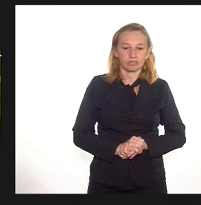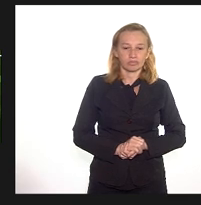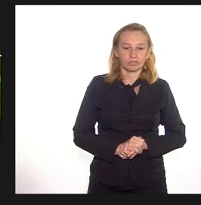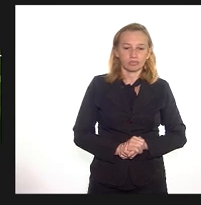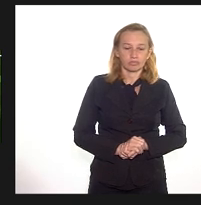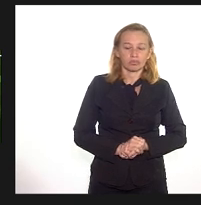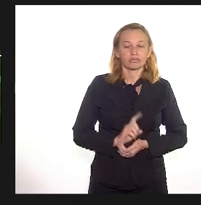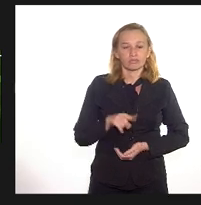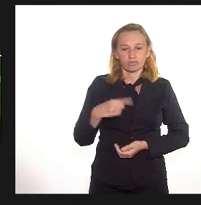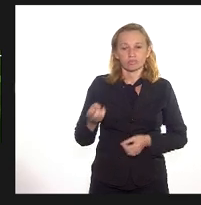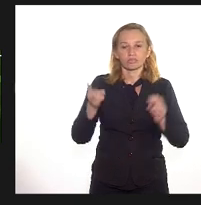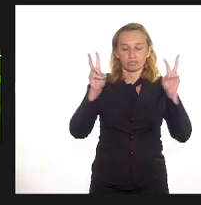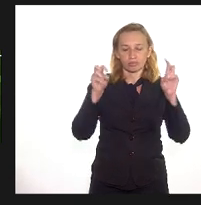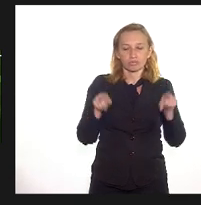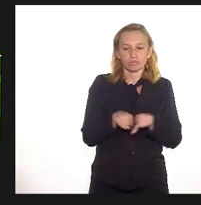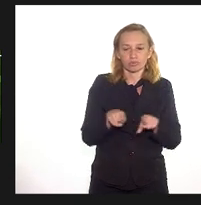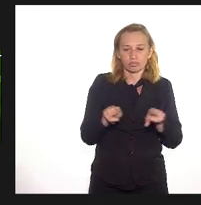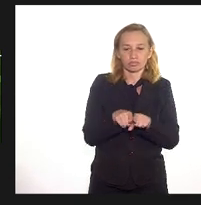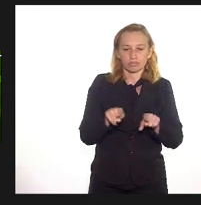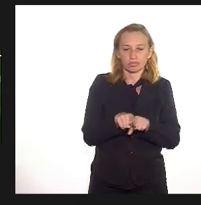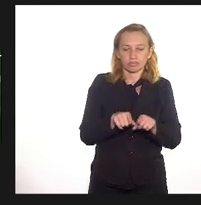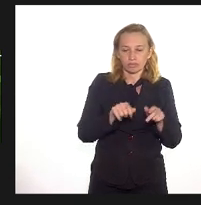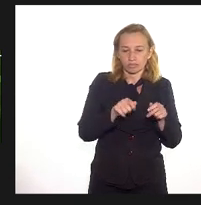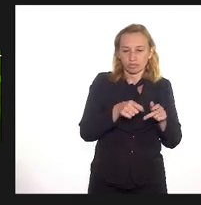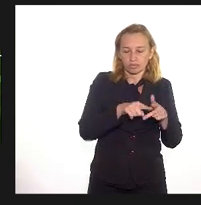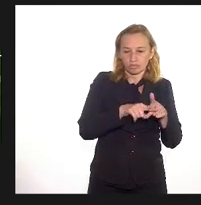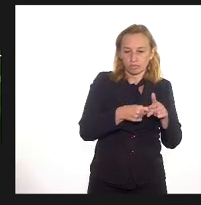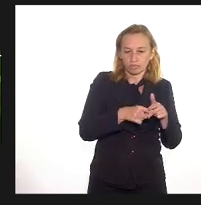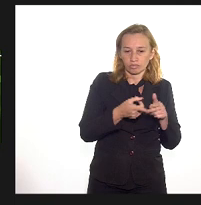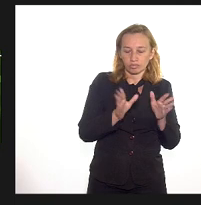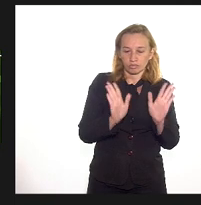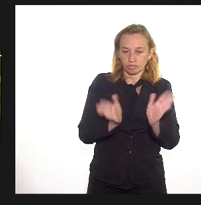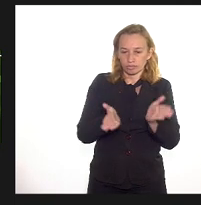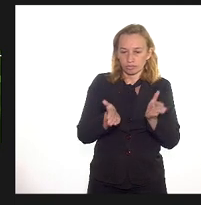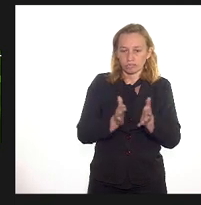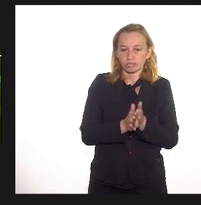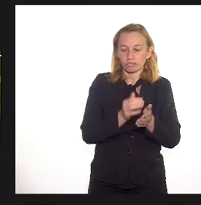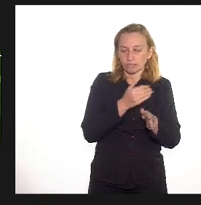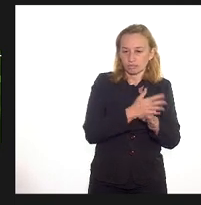Uma outra questão também que envolve a regulação atual, né, ou seja,